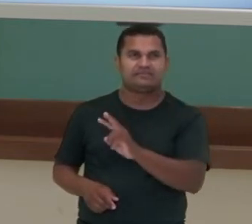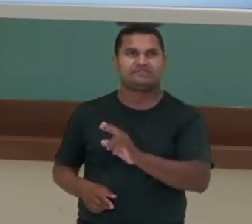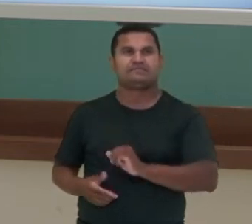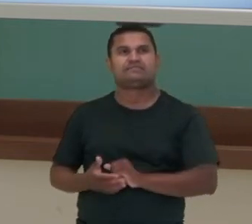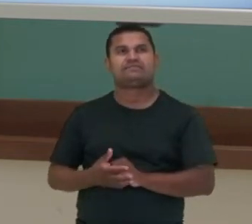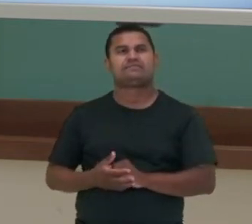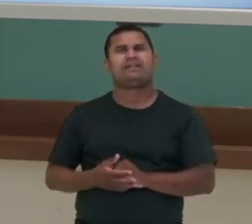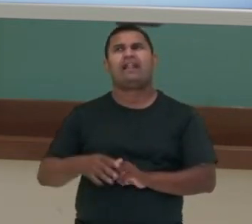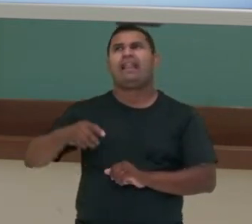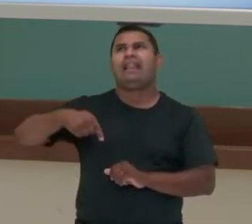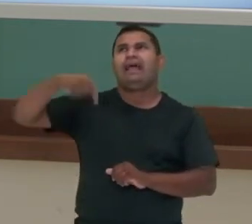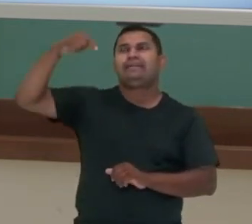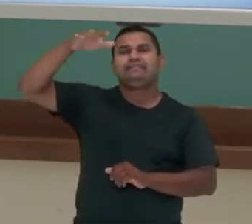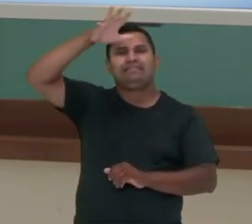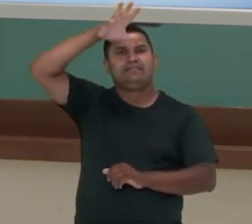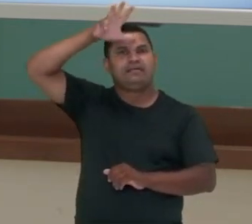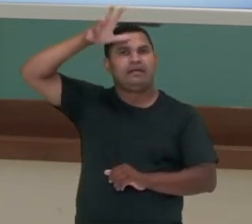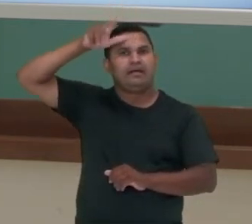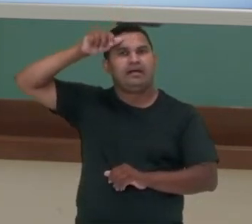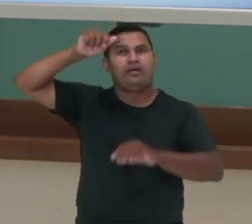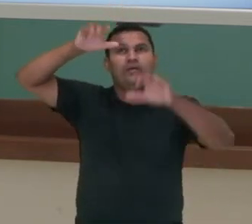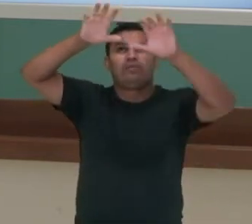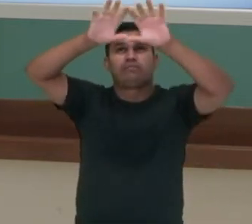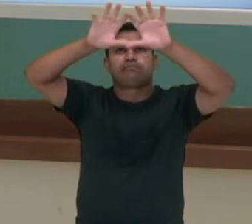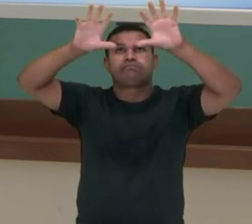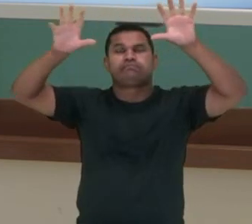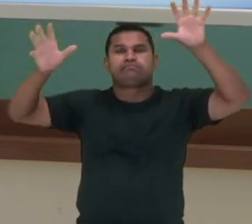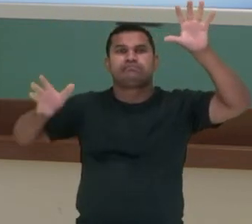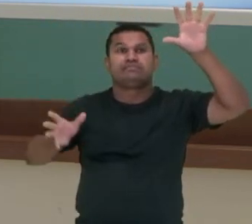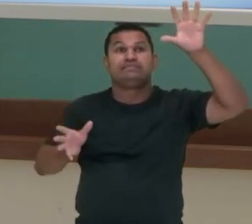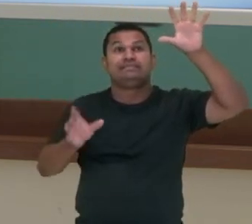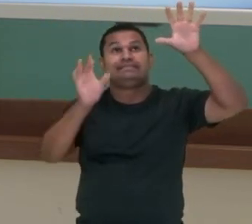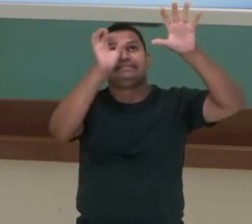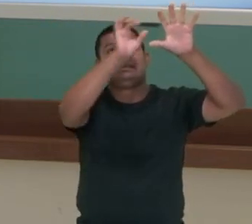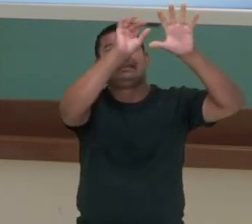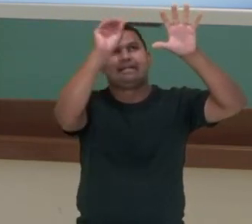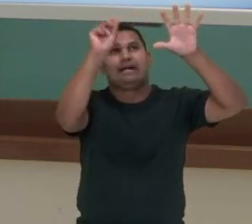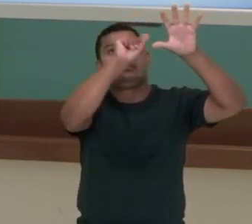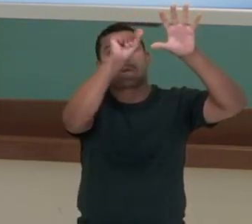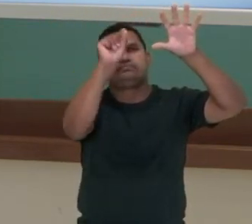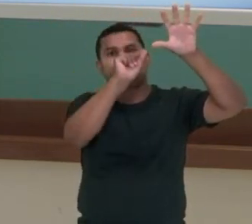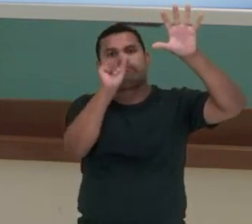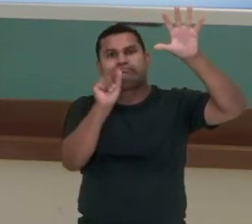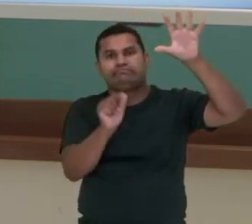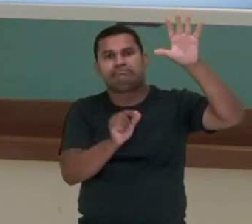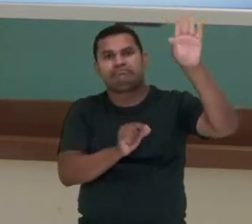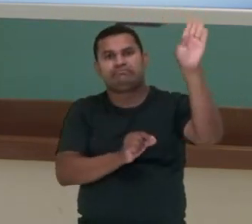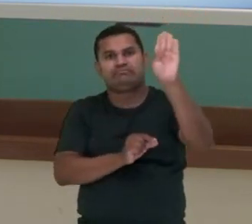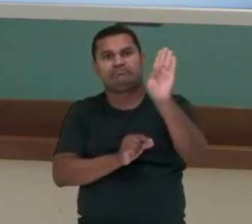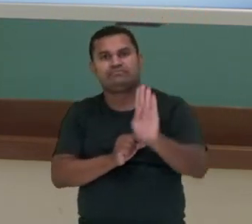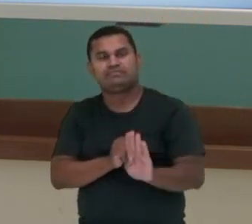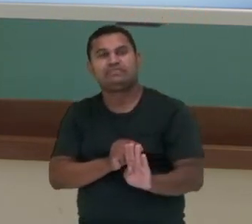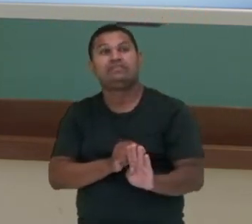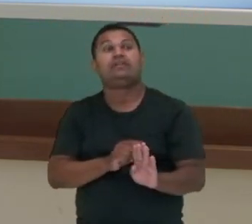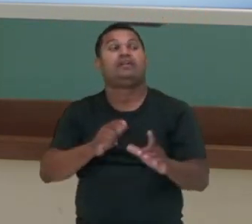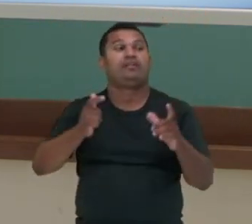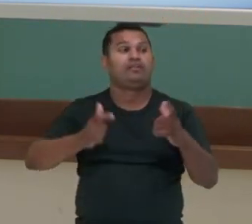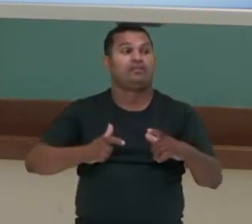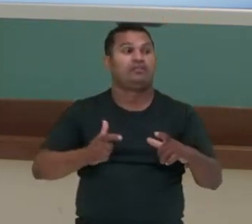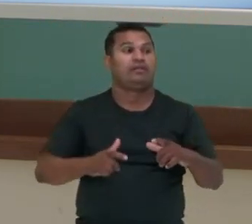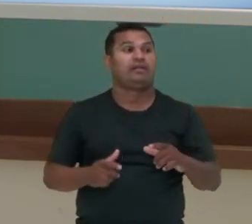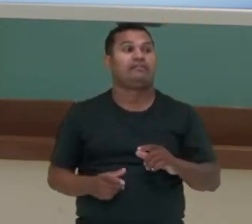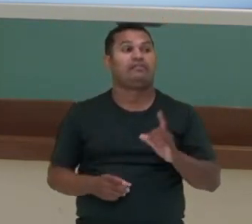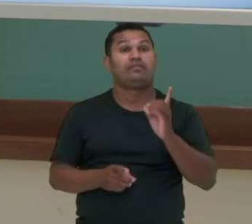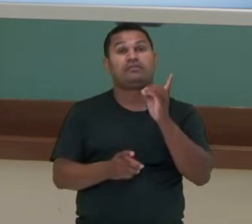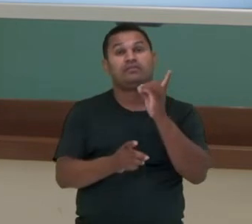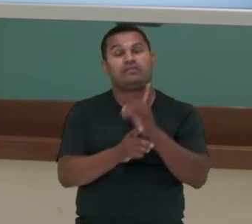da Amazônia Central. Então essas áreas são áreas ali onde foram criadas as